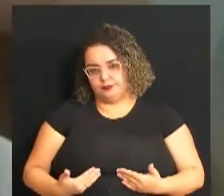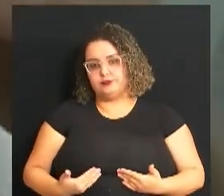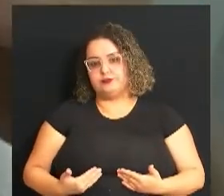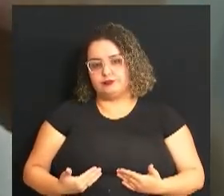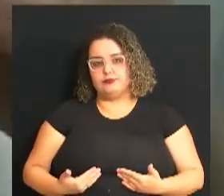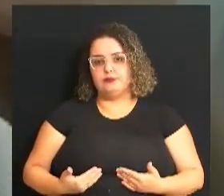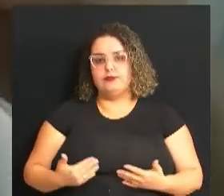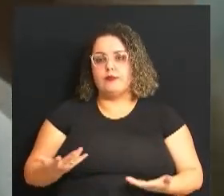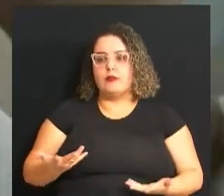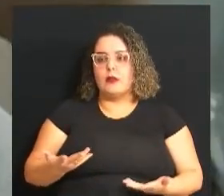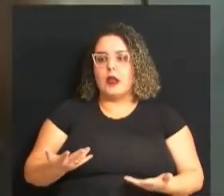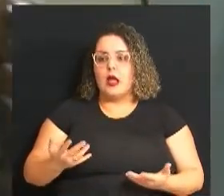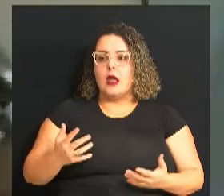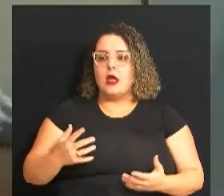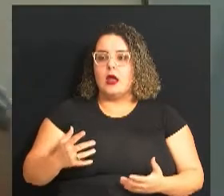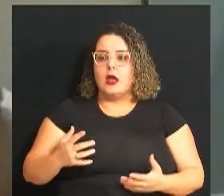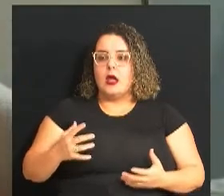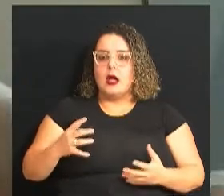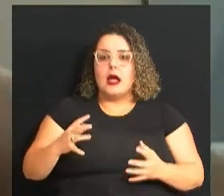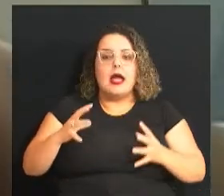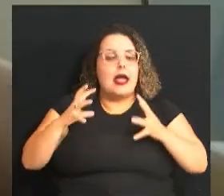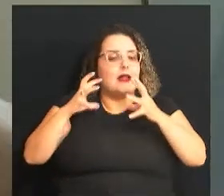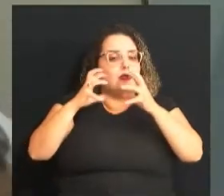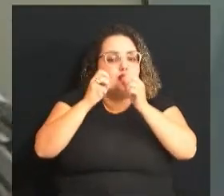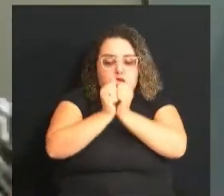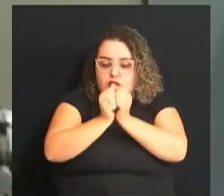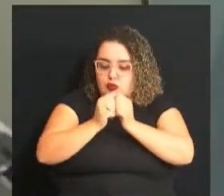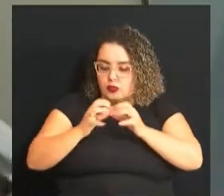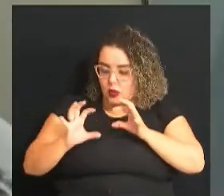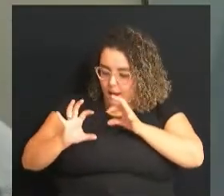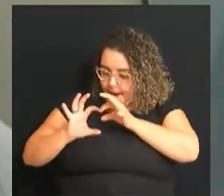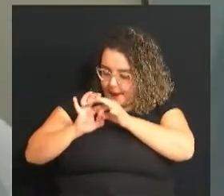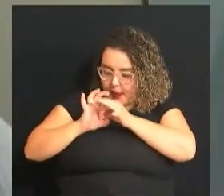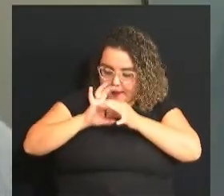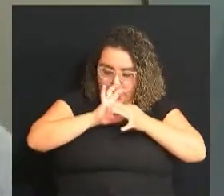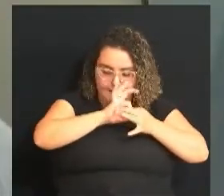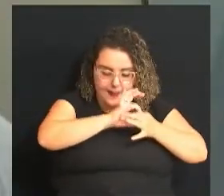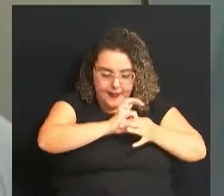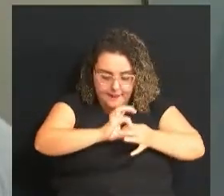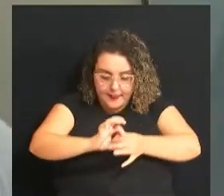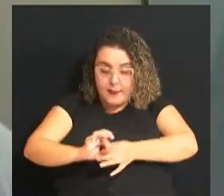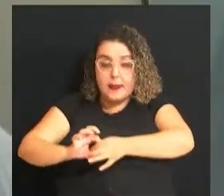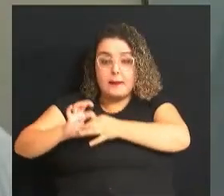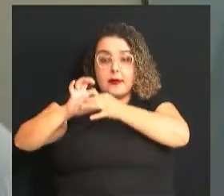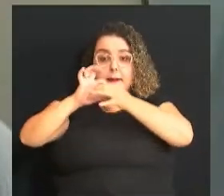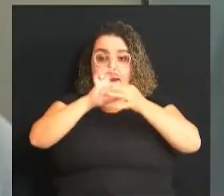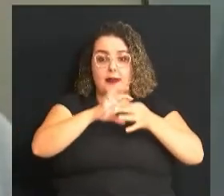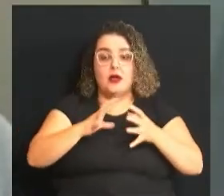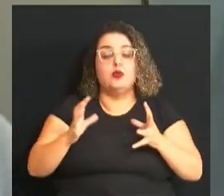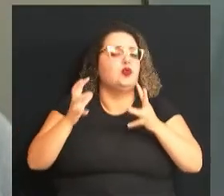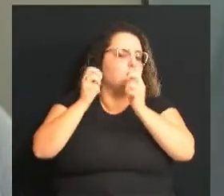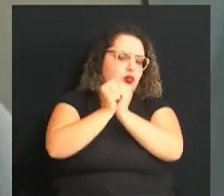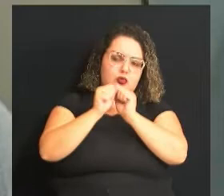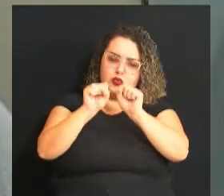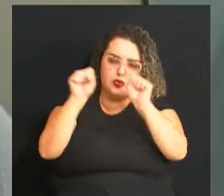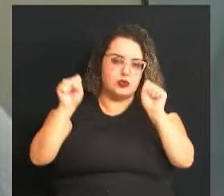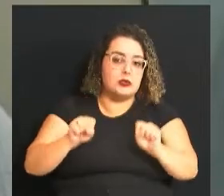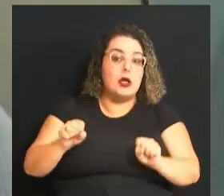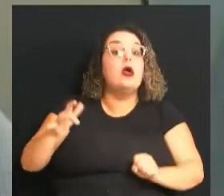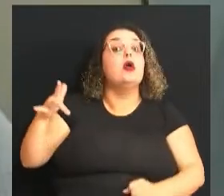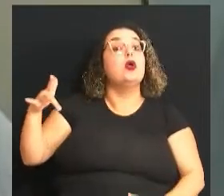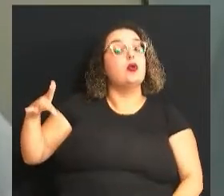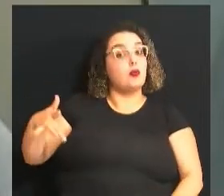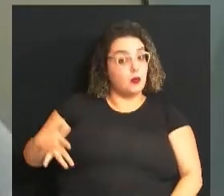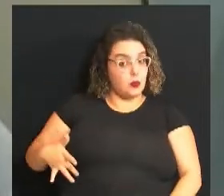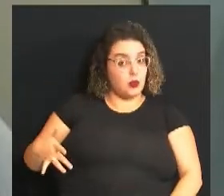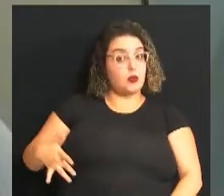se nosso corpo é tudo integrado, né? São sistemas muito complexos e integrados. E o fígado, ele é um dos